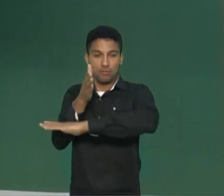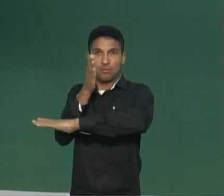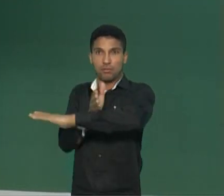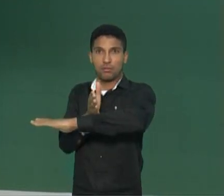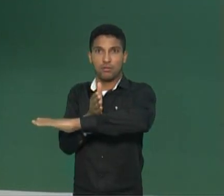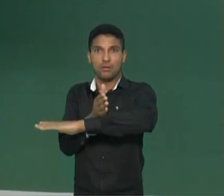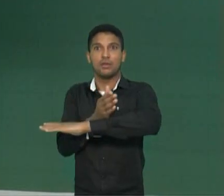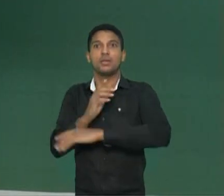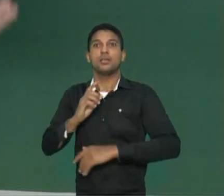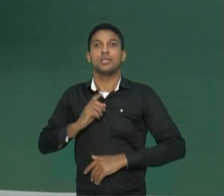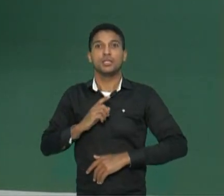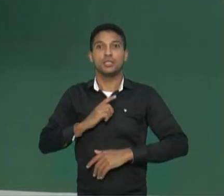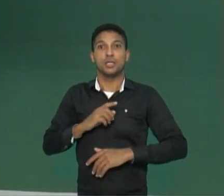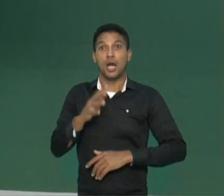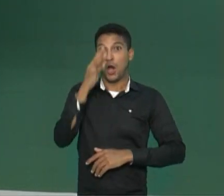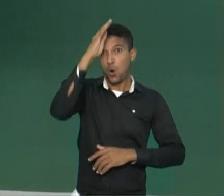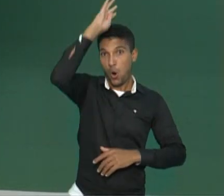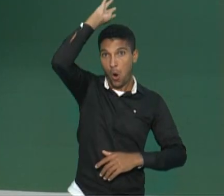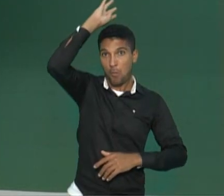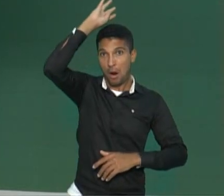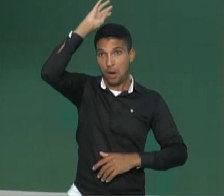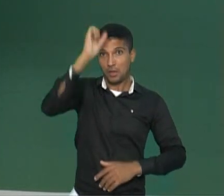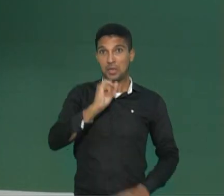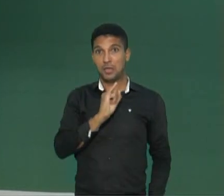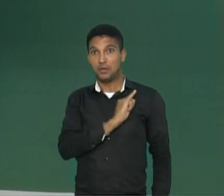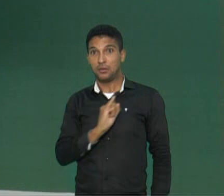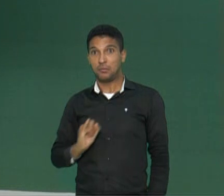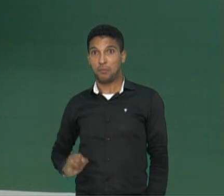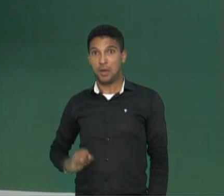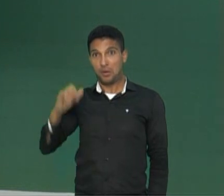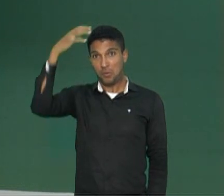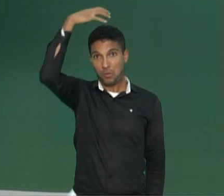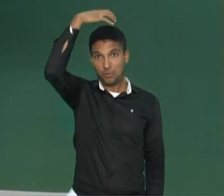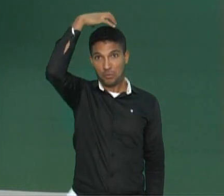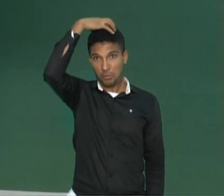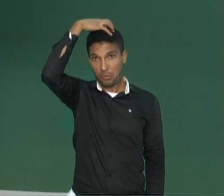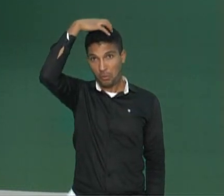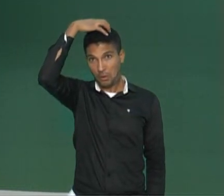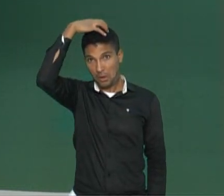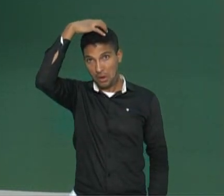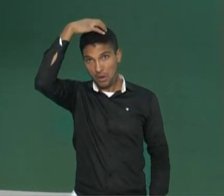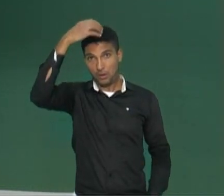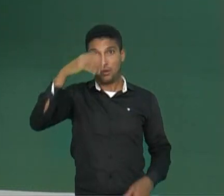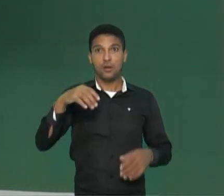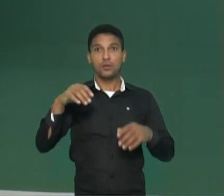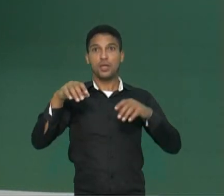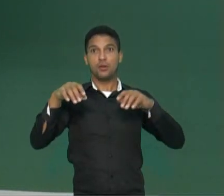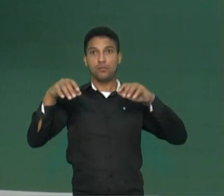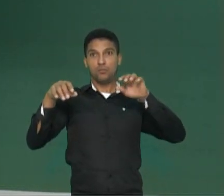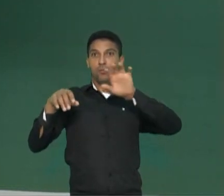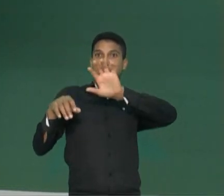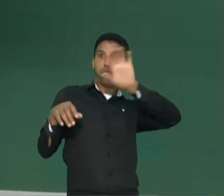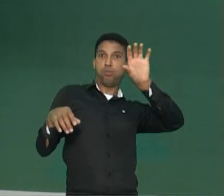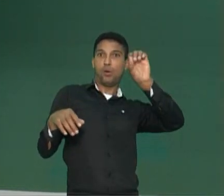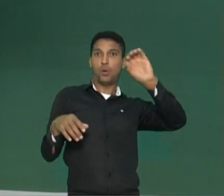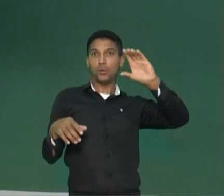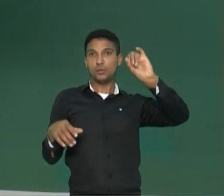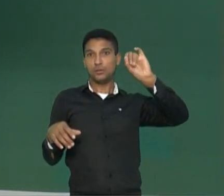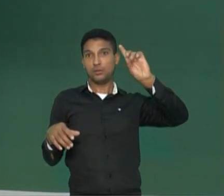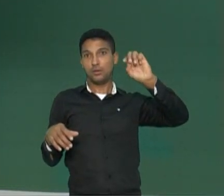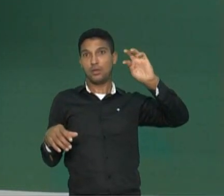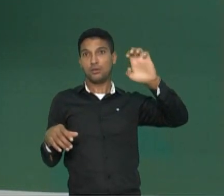o Império Romano do Oriente, né? Que aqui o Papa se dividiu os papas lá e ele levou a capital